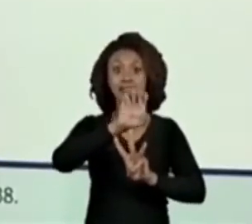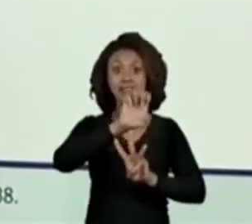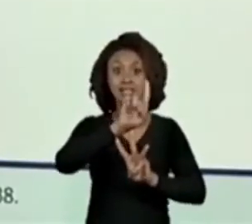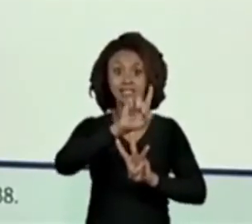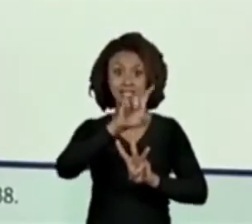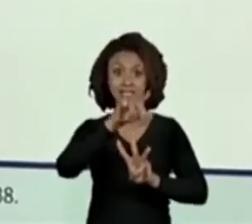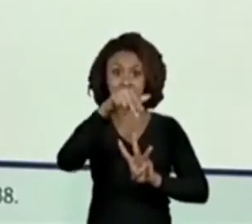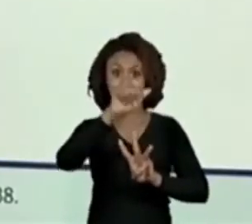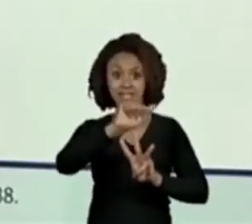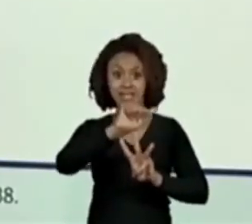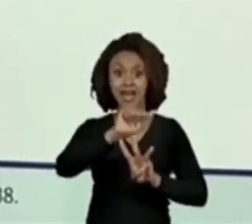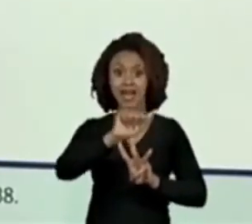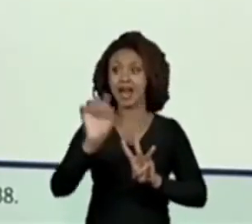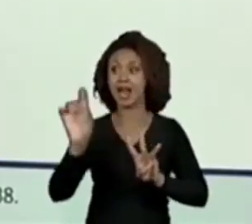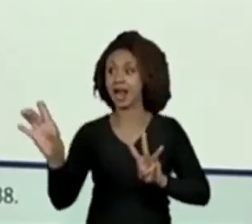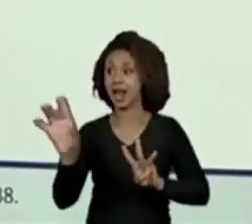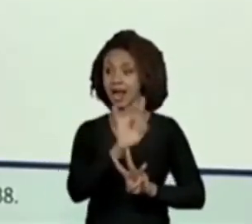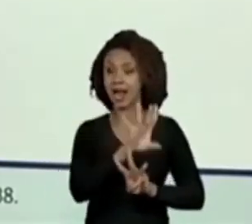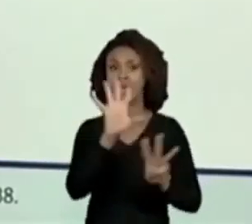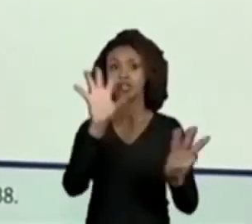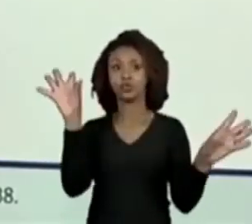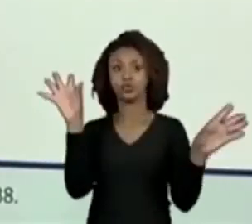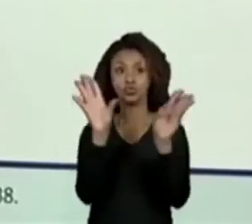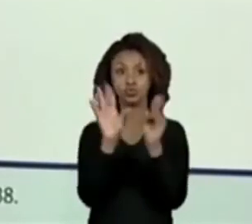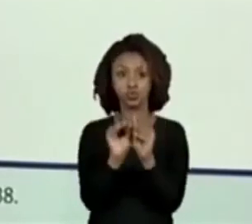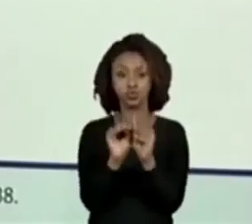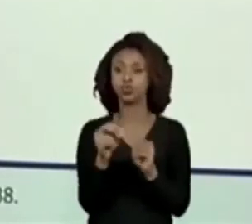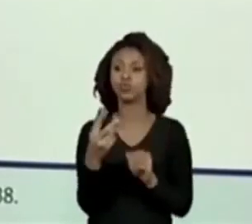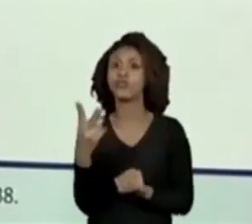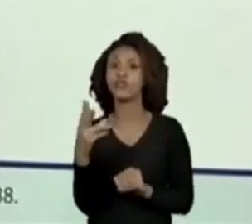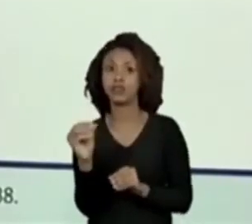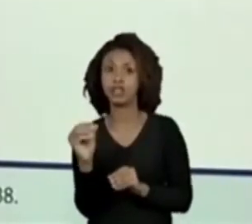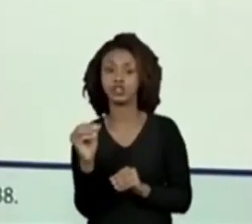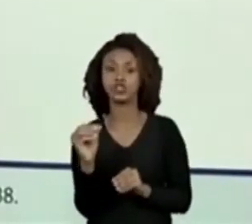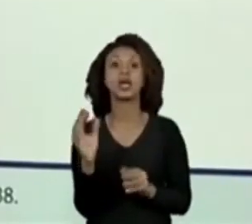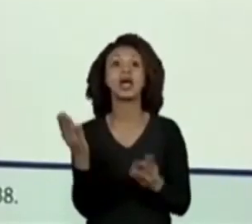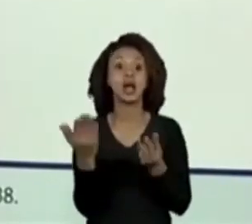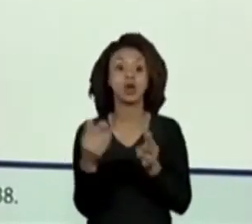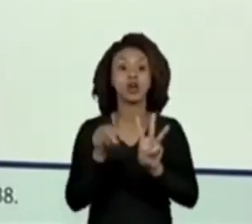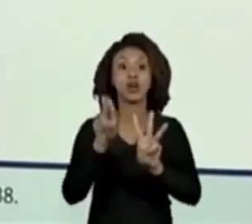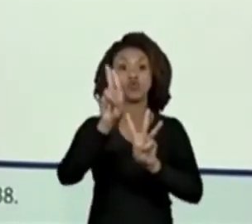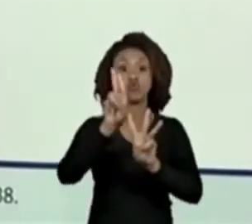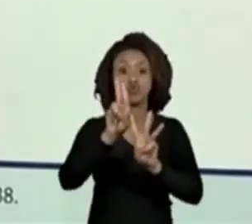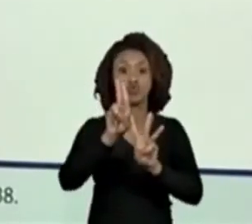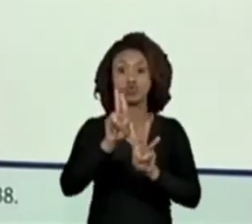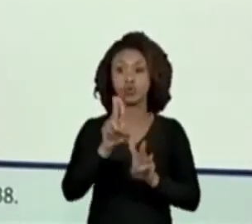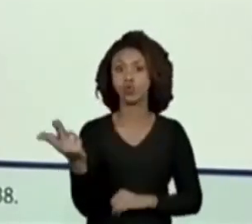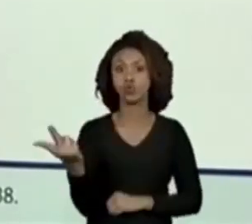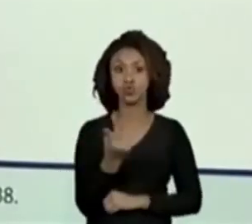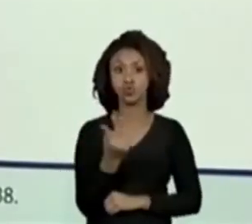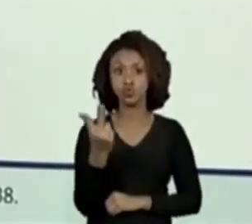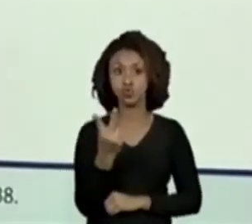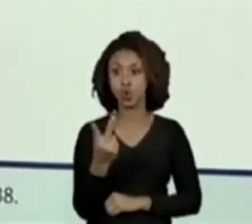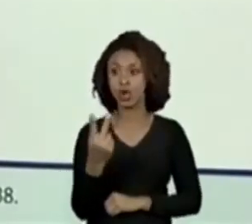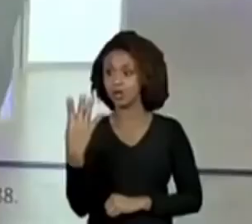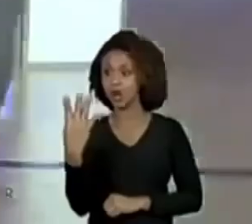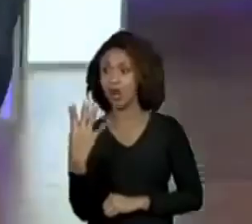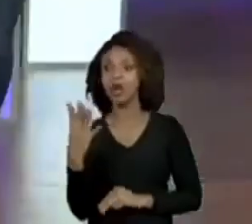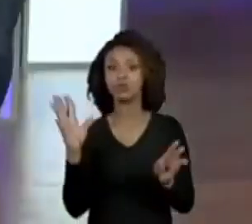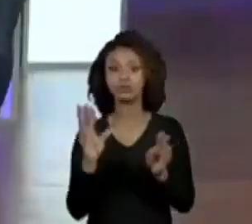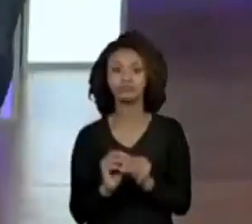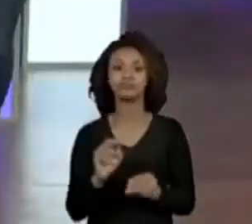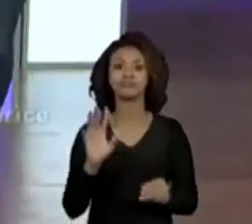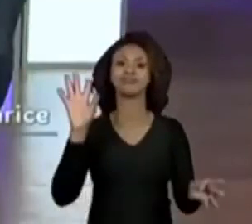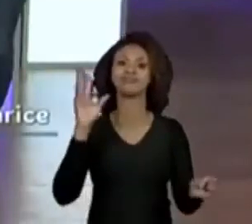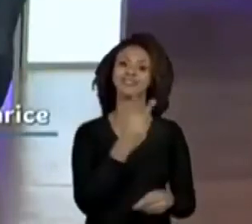24. Muito legal essa forma de resolver esse problema. Você gostou, professora Fran?